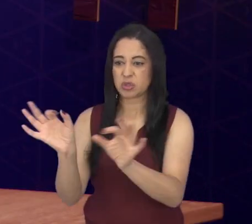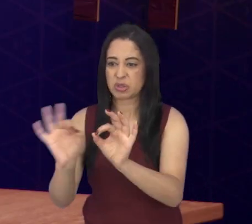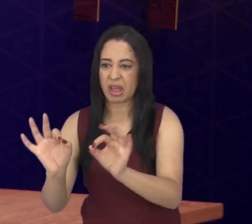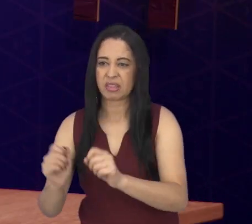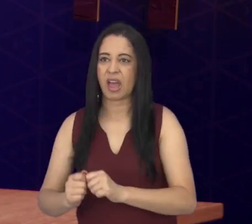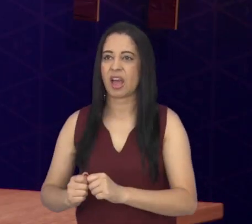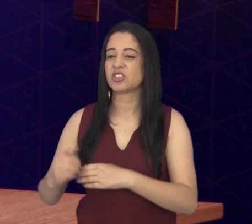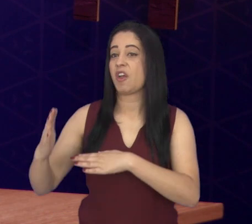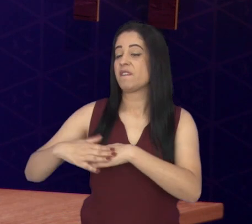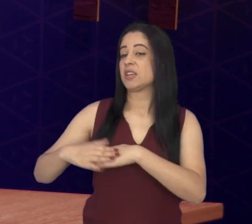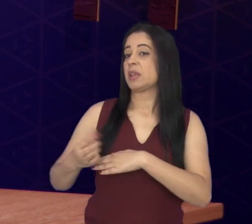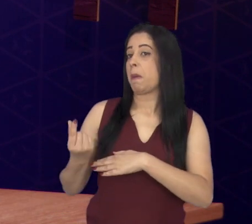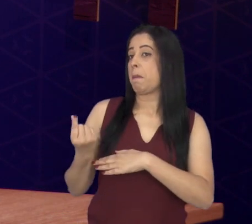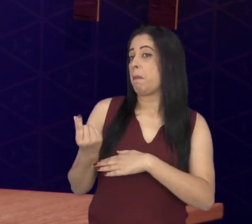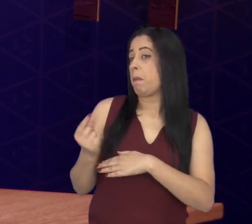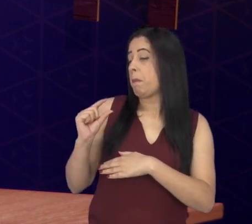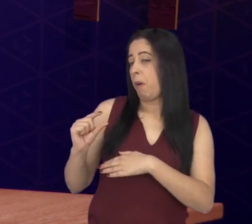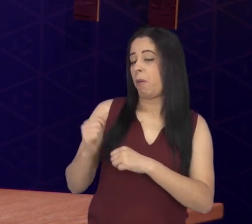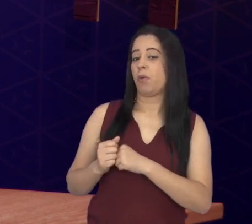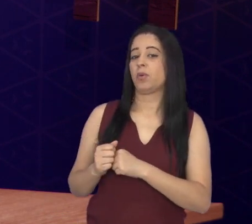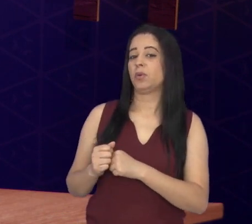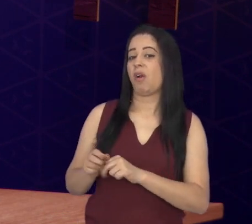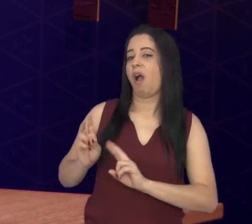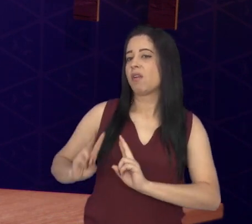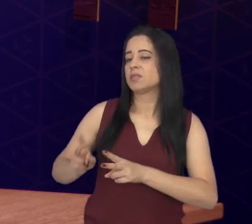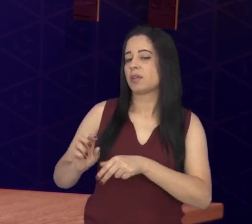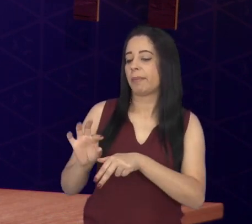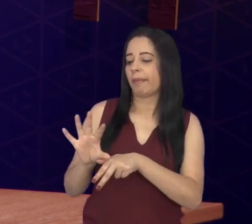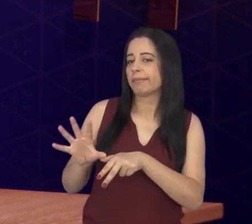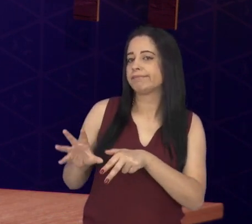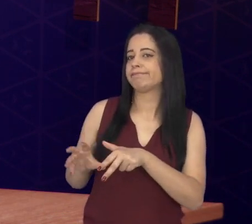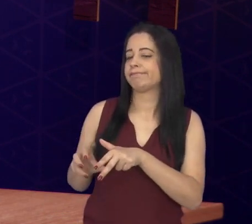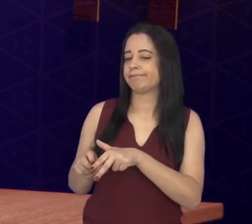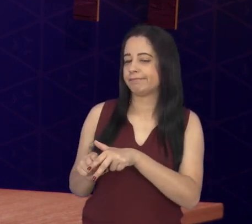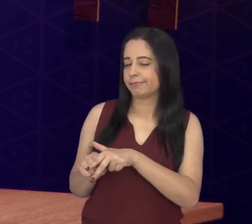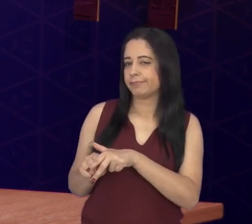vai ajudar ninguém, vai fazer pouco, vai sempre querer